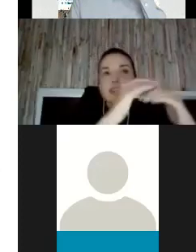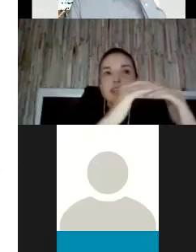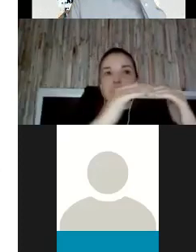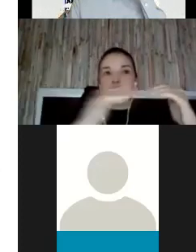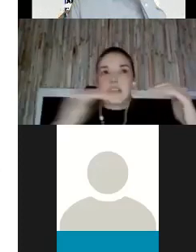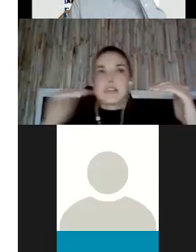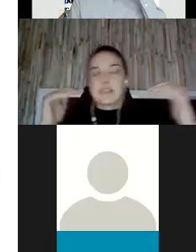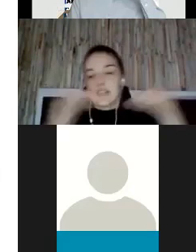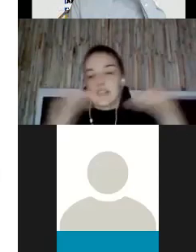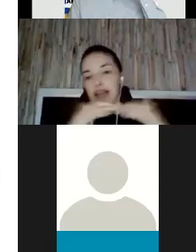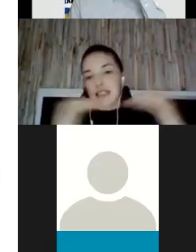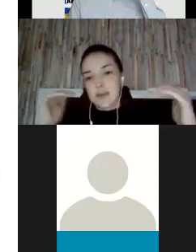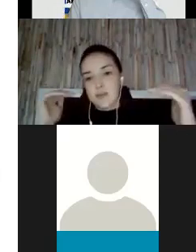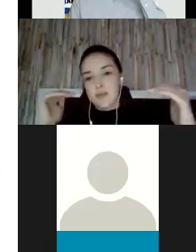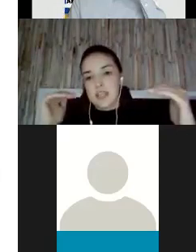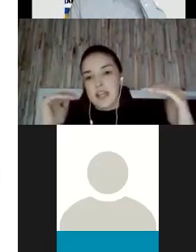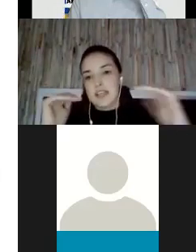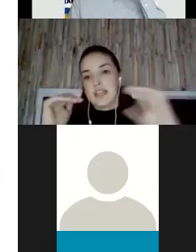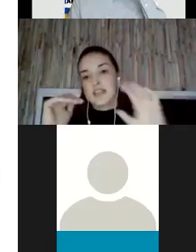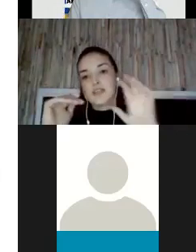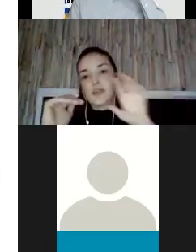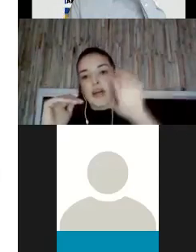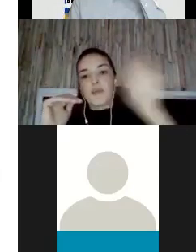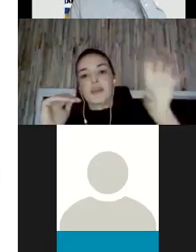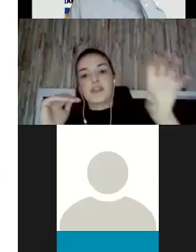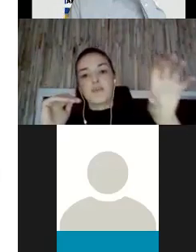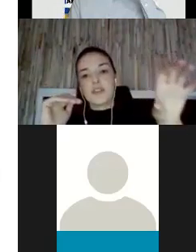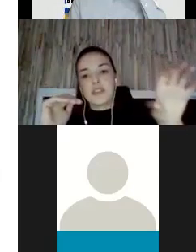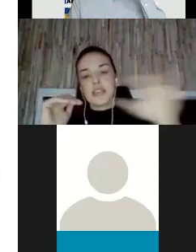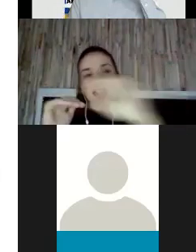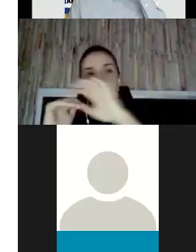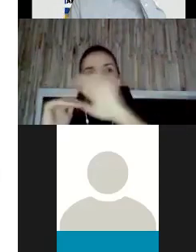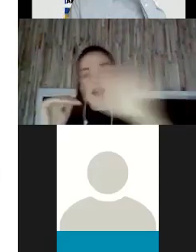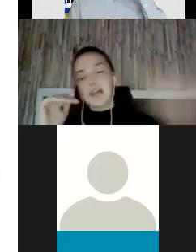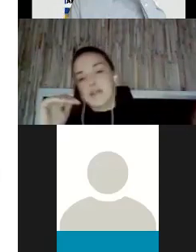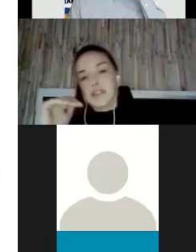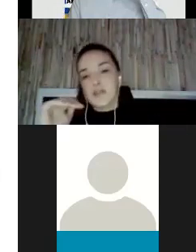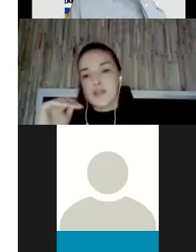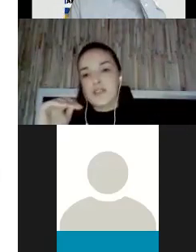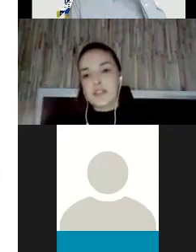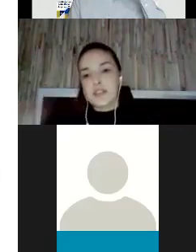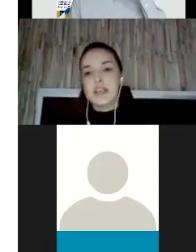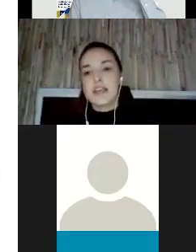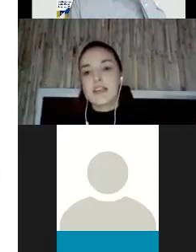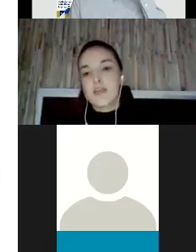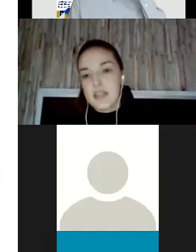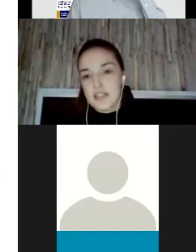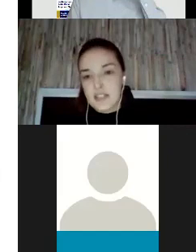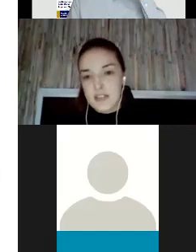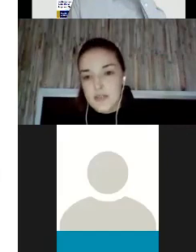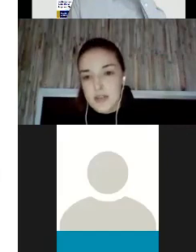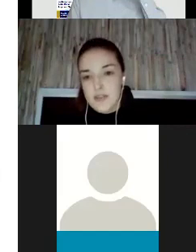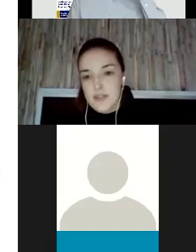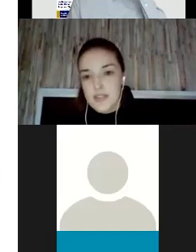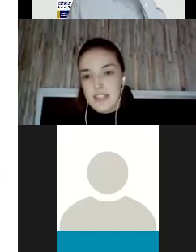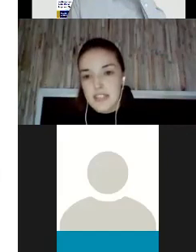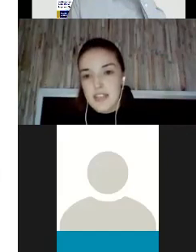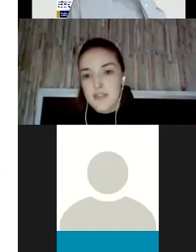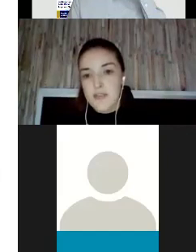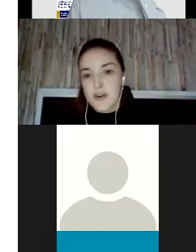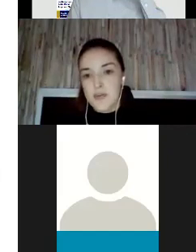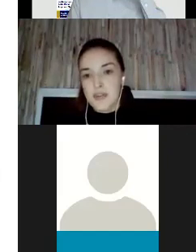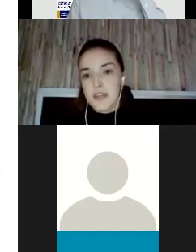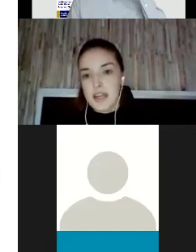mar está na regressão e aí deixa uma camada exposta e essa camada acaba sendo erodida. Então aqui a gente não vê a continuidade